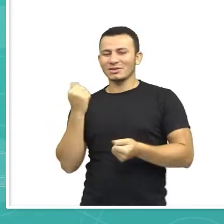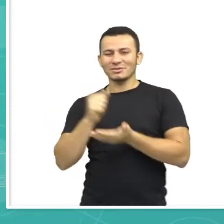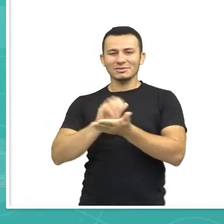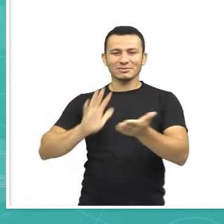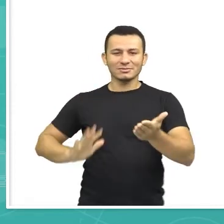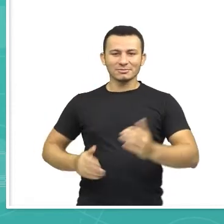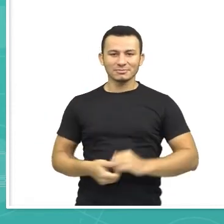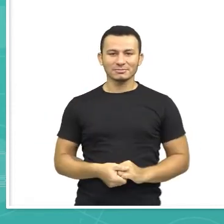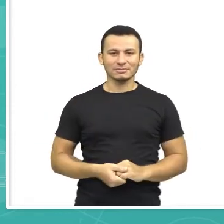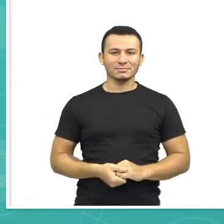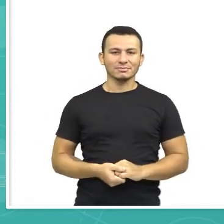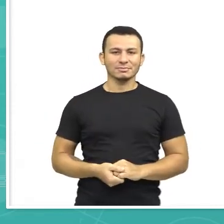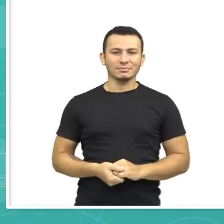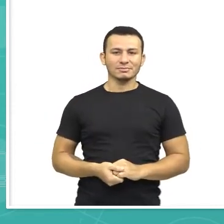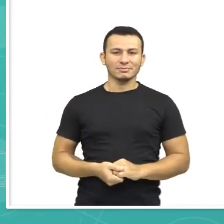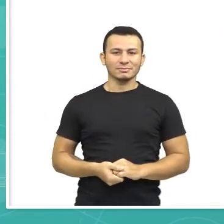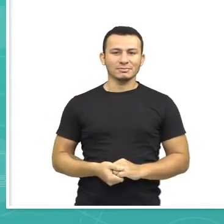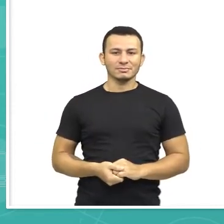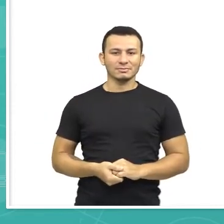só.